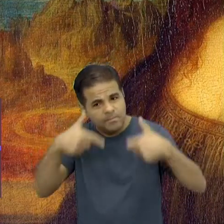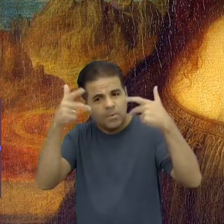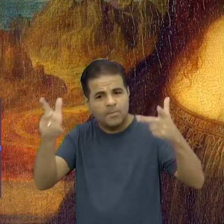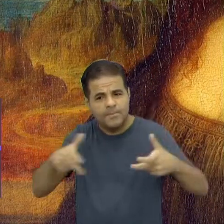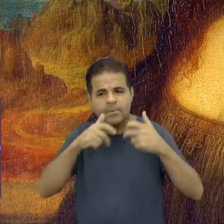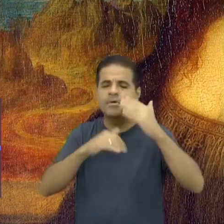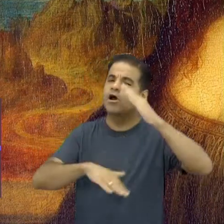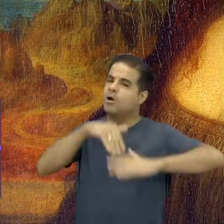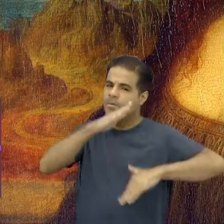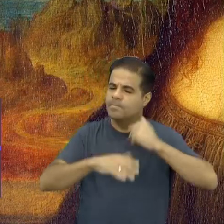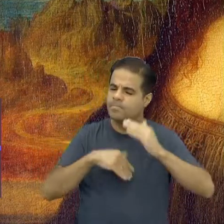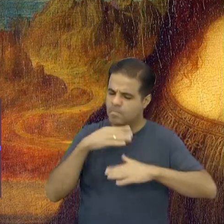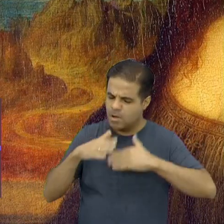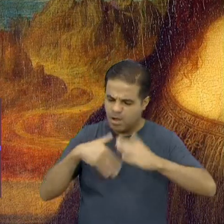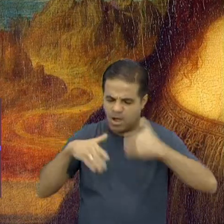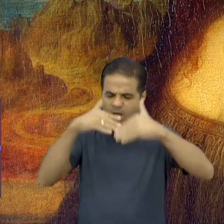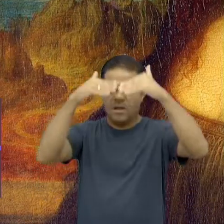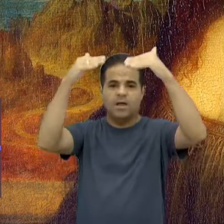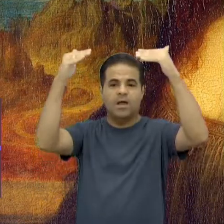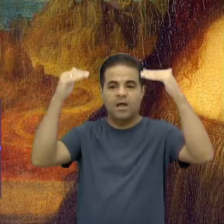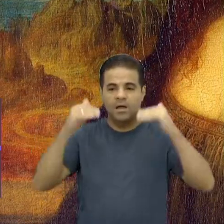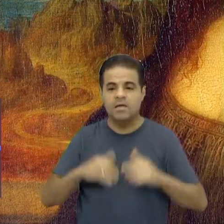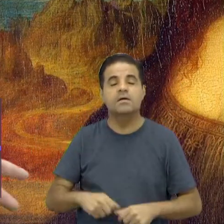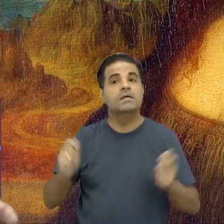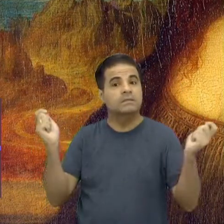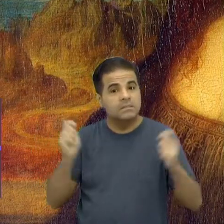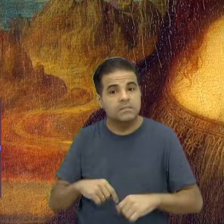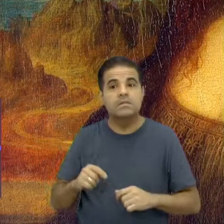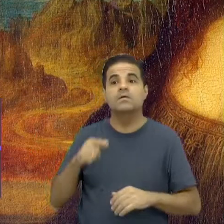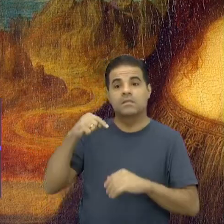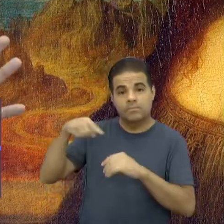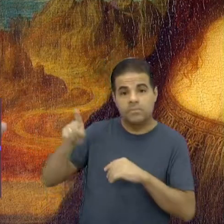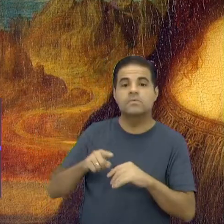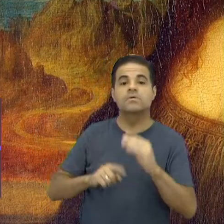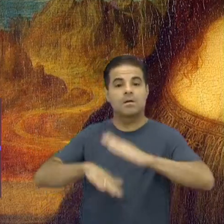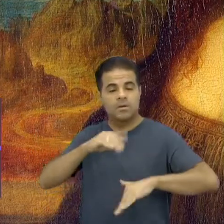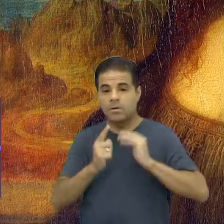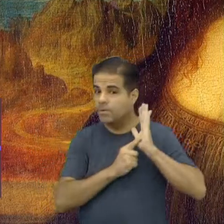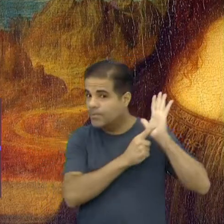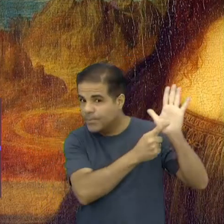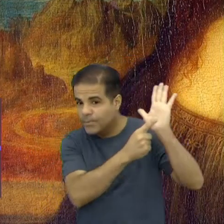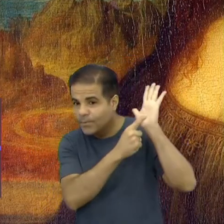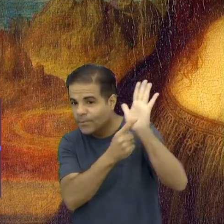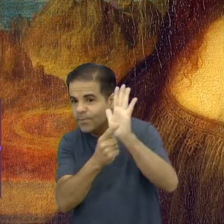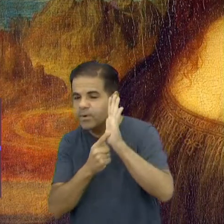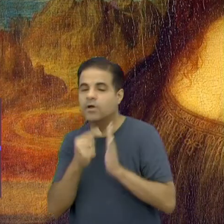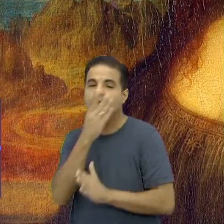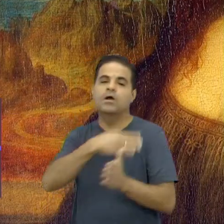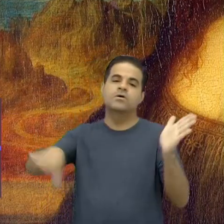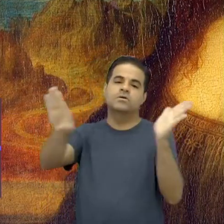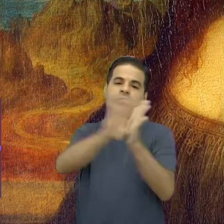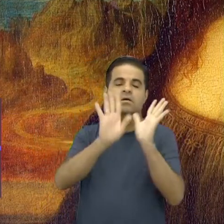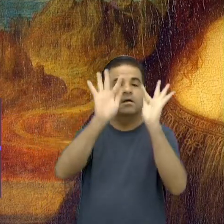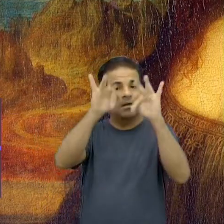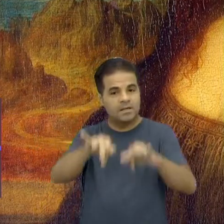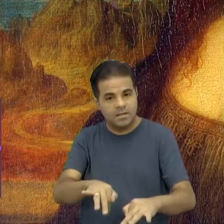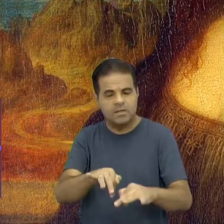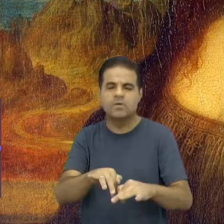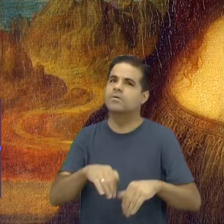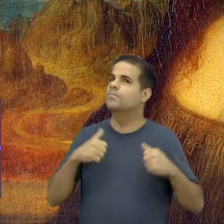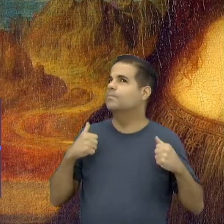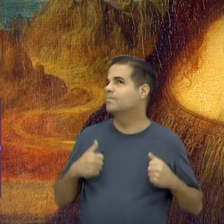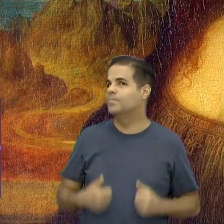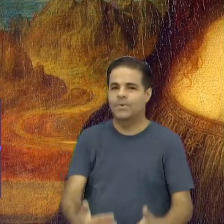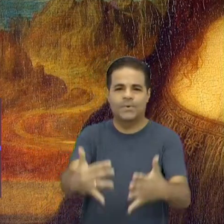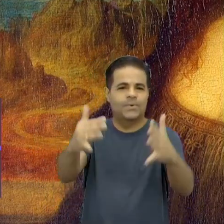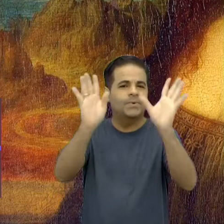ter uma bagagem até maior, né? Quando vocês realmente forem fazer a nossa amostra lá, que chegando no final do nosso componente, nós temos um momento muito